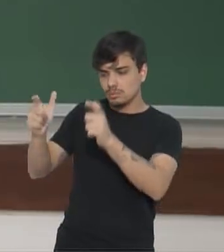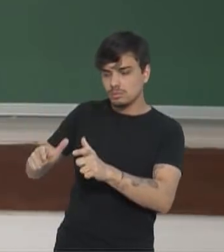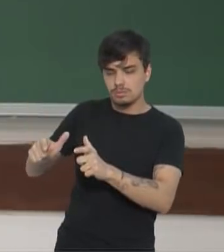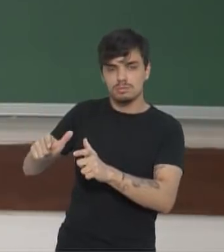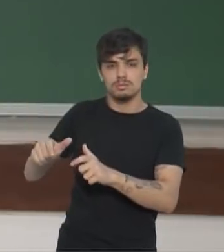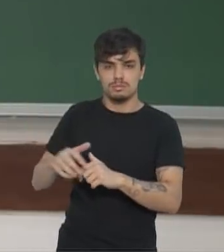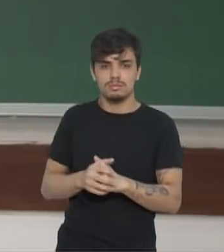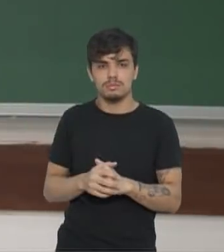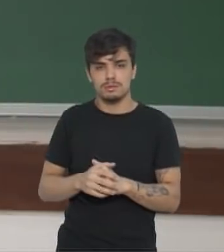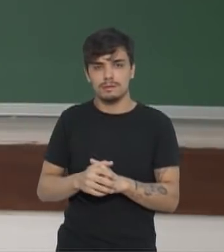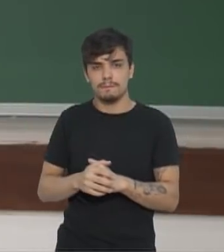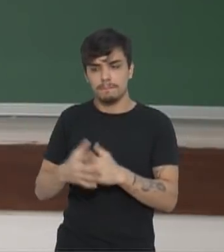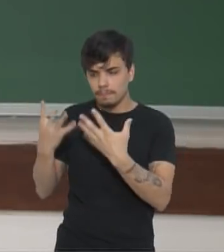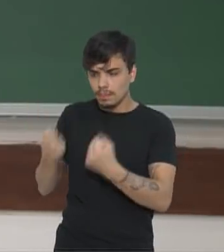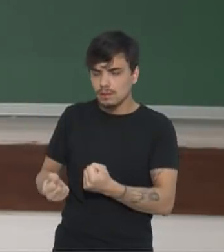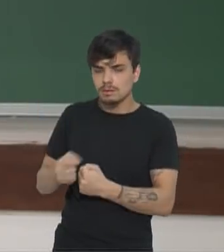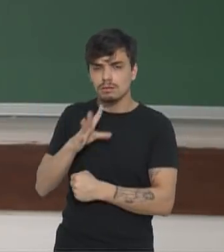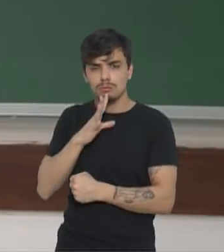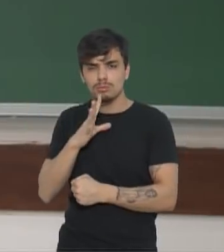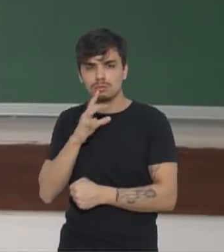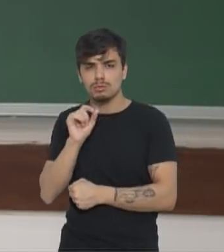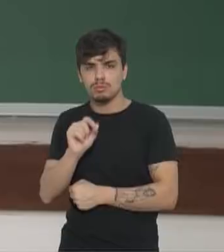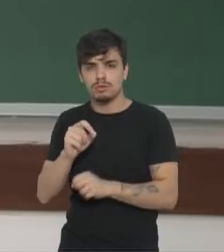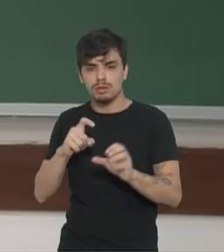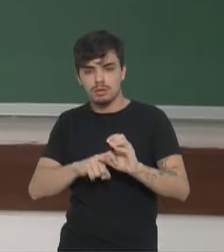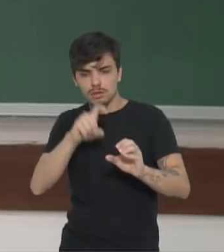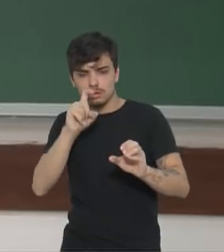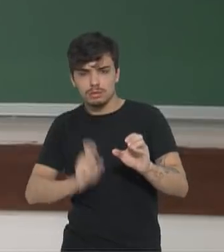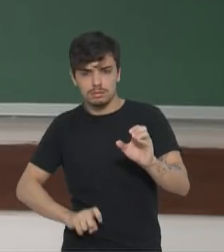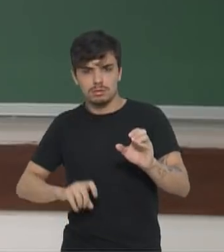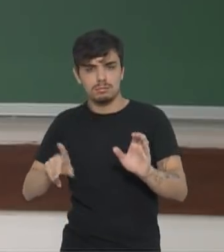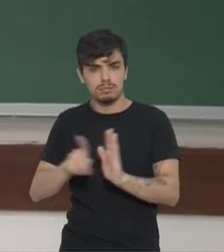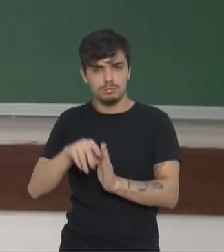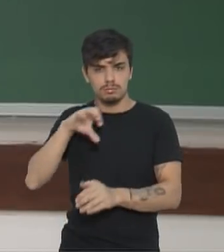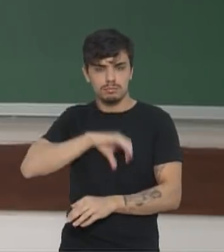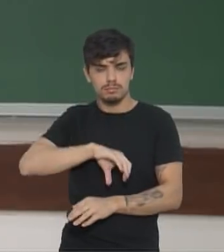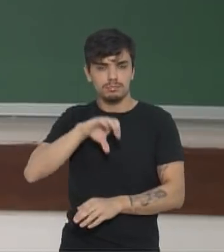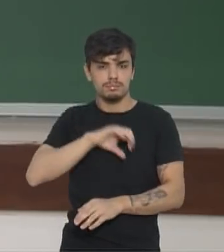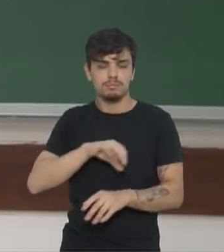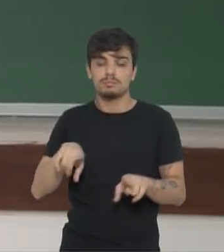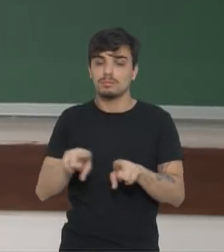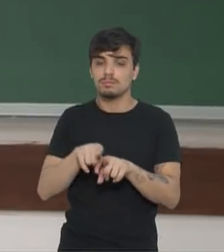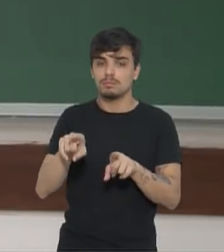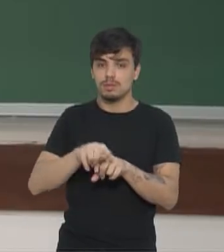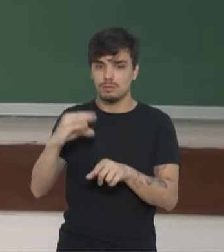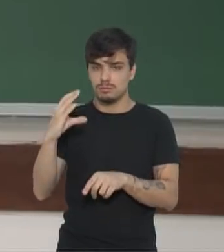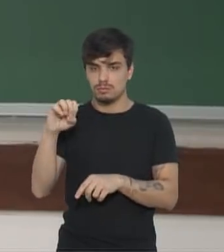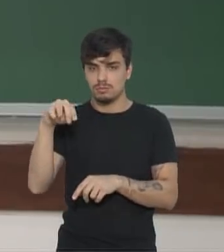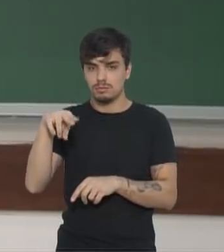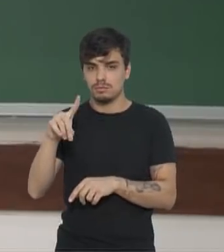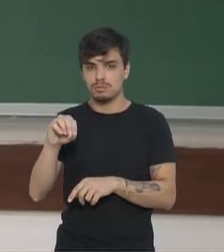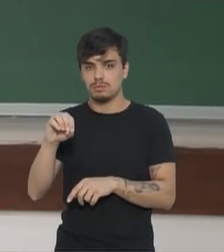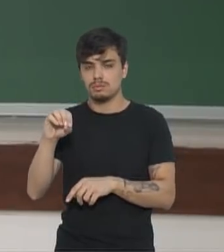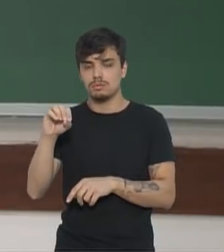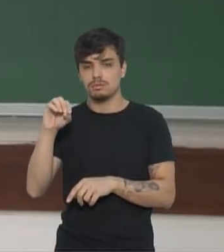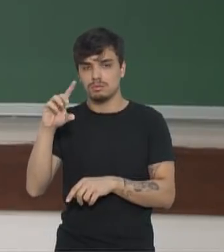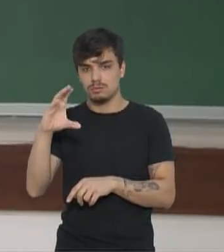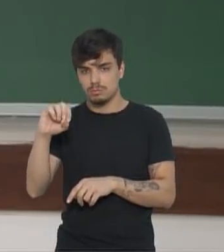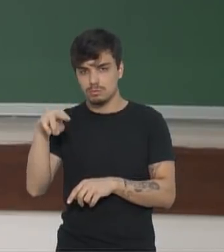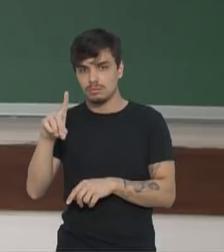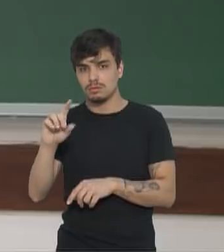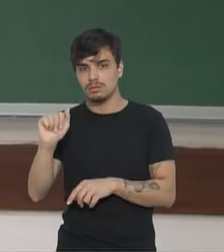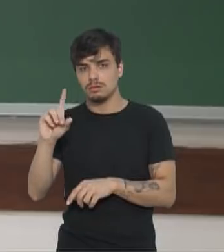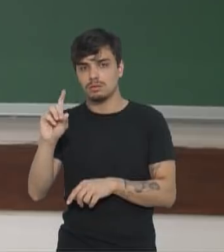Castela aceitar e reconhecer a independência de Portugal, ou do condado, né, de Portucalense. O que